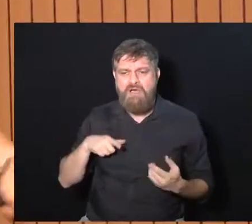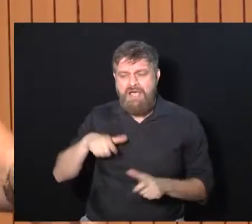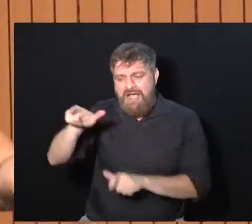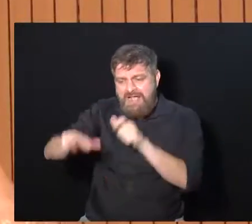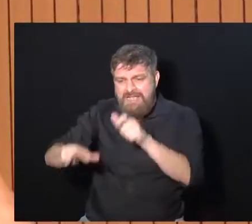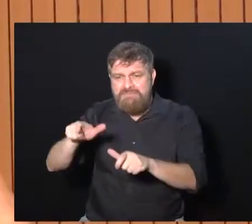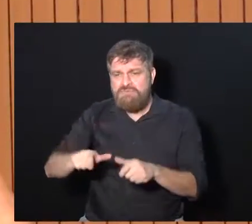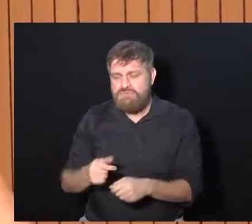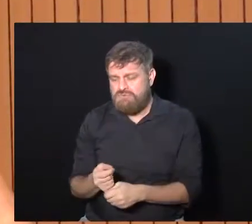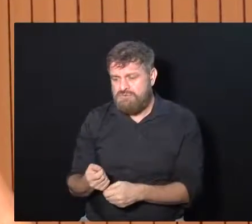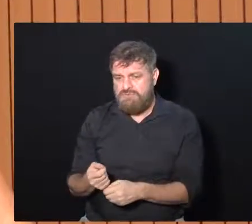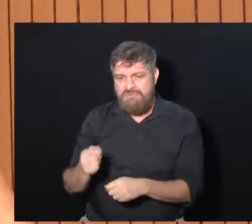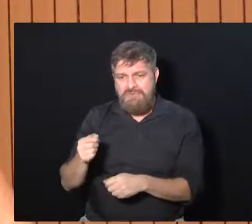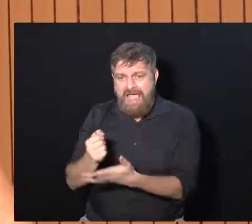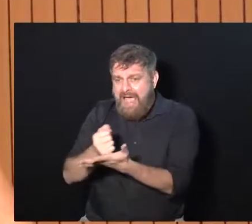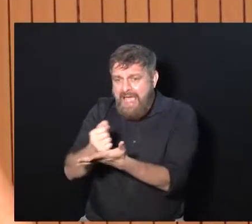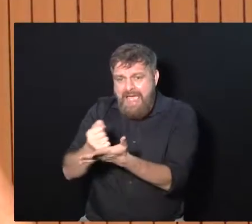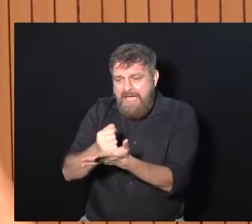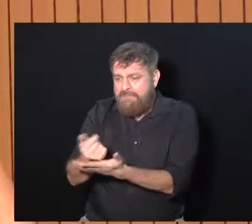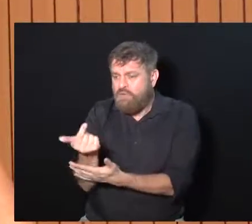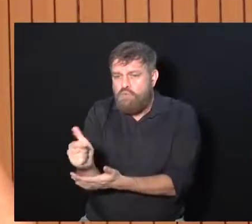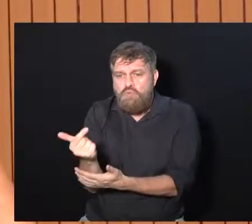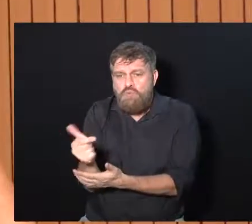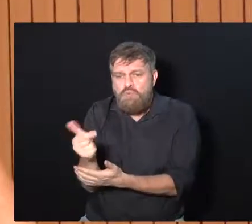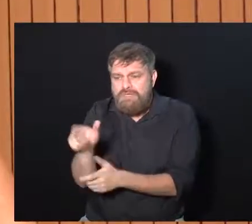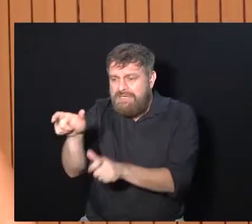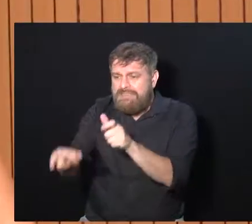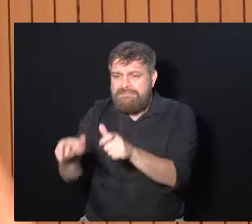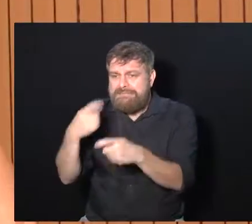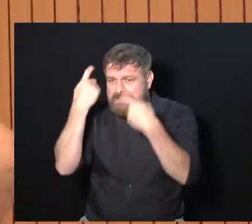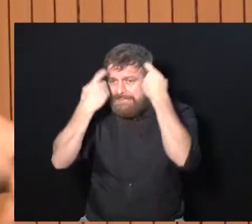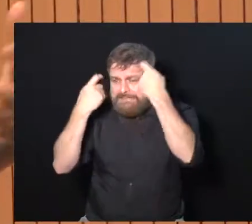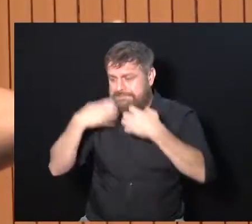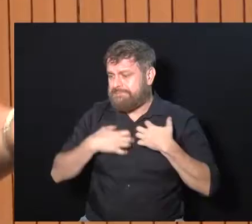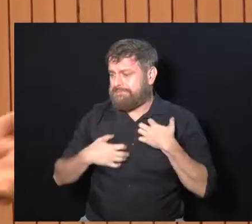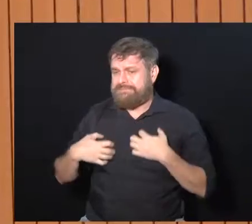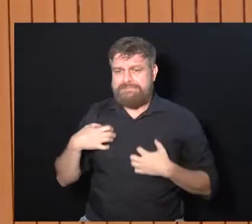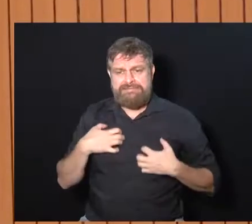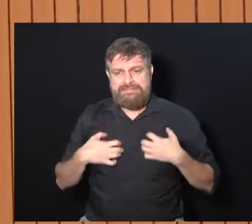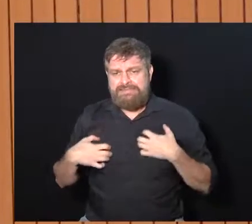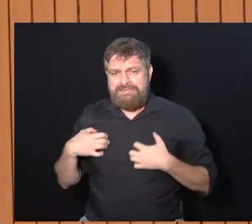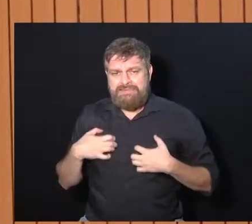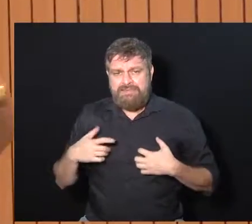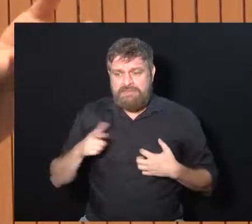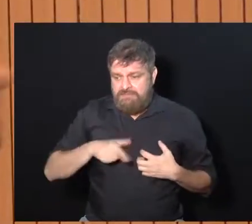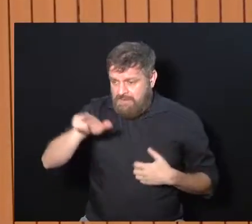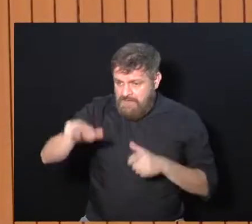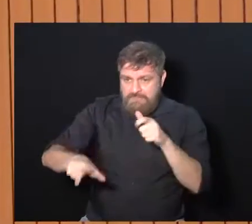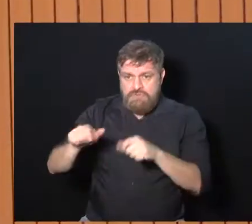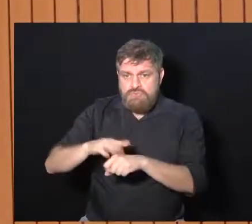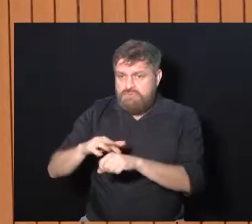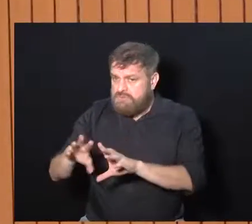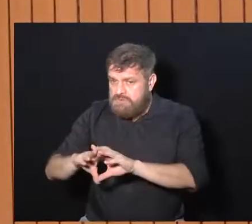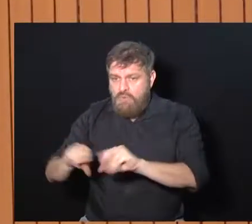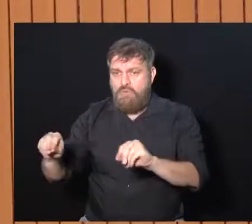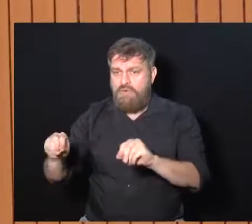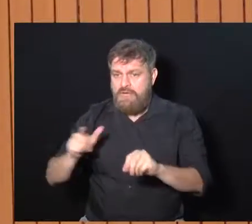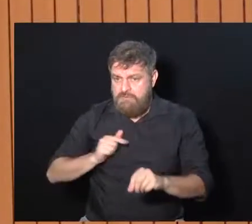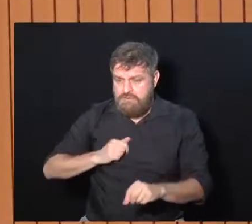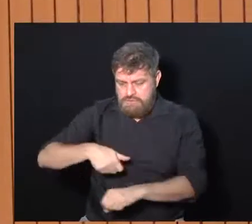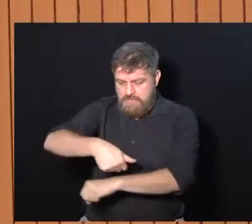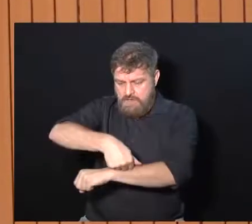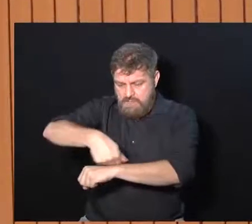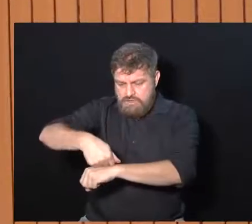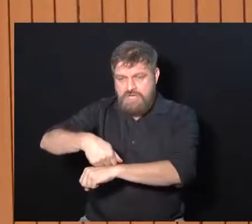pacientes ficaram sem os medicamentos, e eles estavam assim nossa, muitos se curaram com o próprio gel de babosa, né?